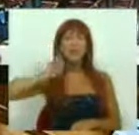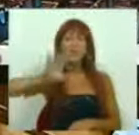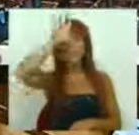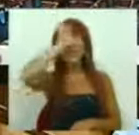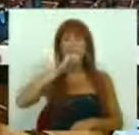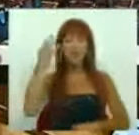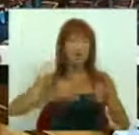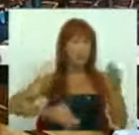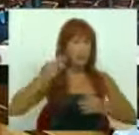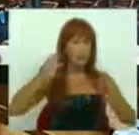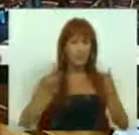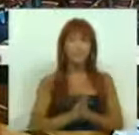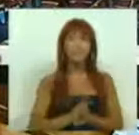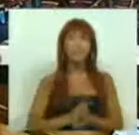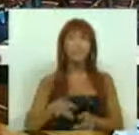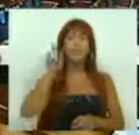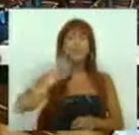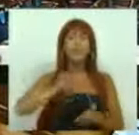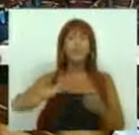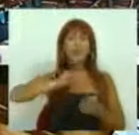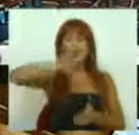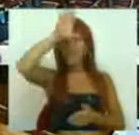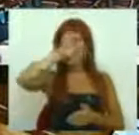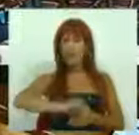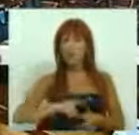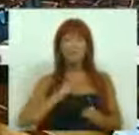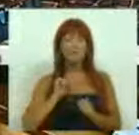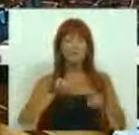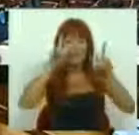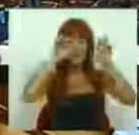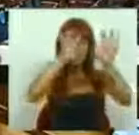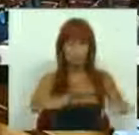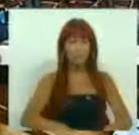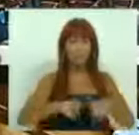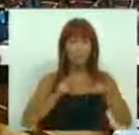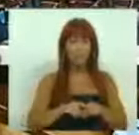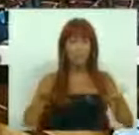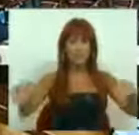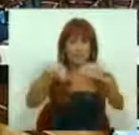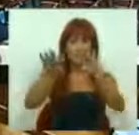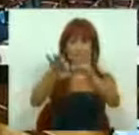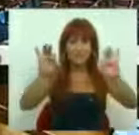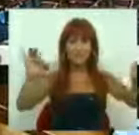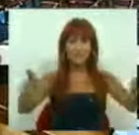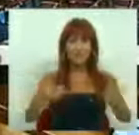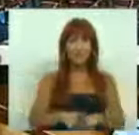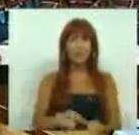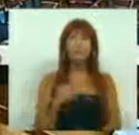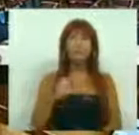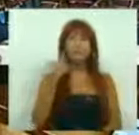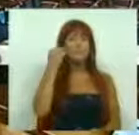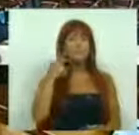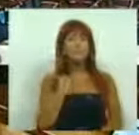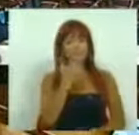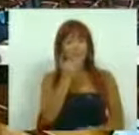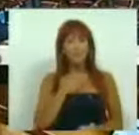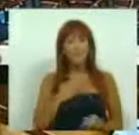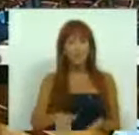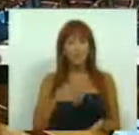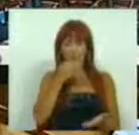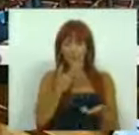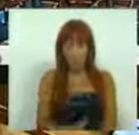Senhora Ministra da Justiça, Senhora Secretária de Estado dos Assuntos Parlamentares e da Igualdade, é com particular gosto que